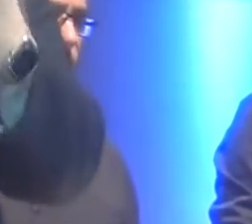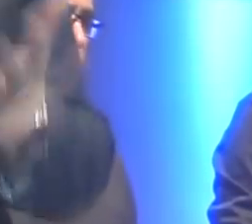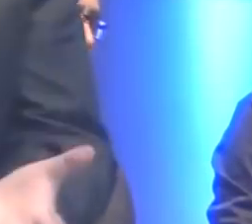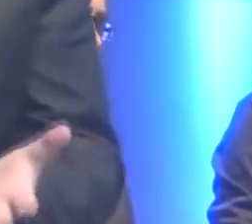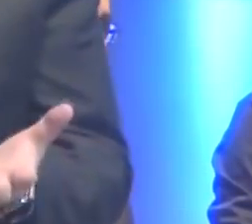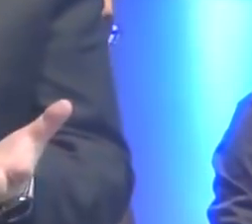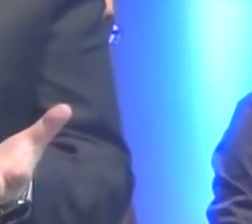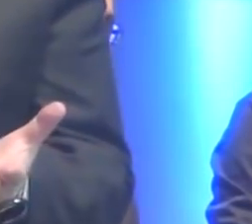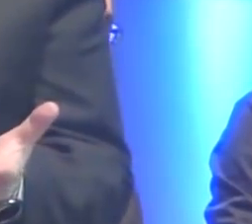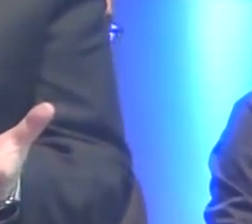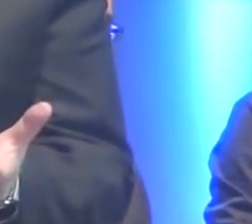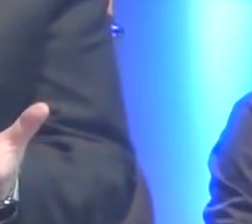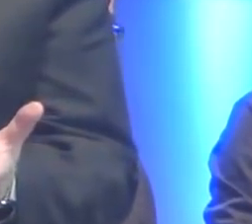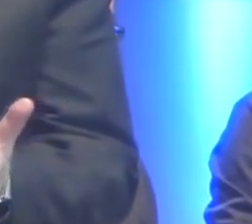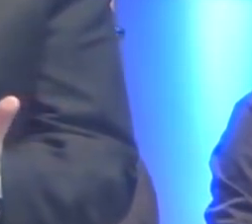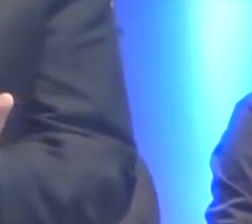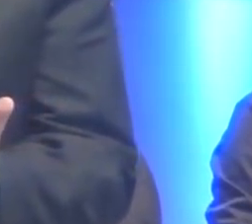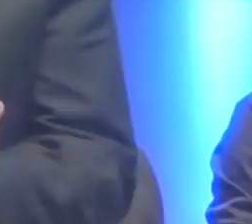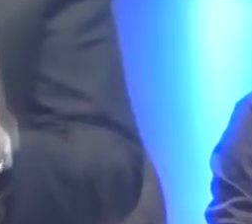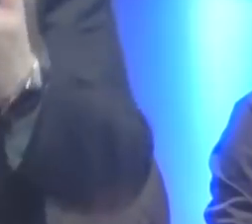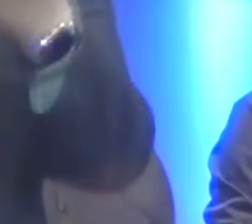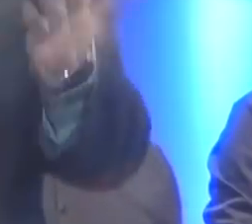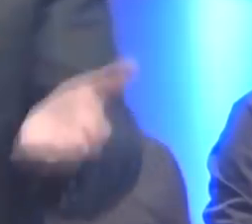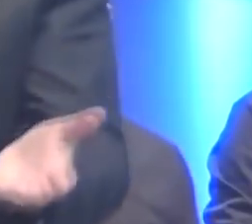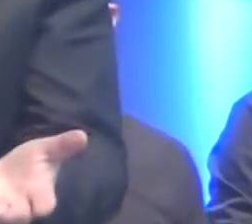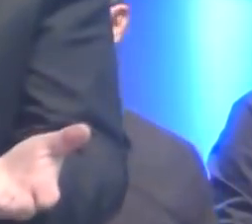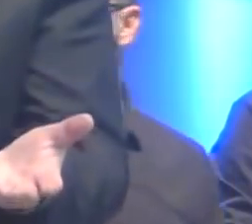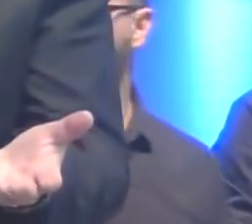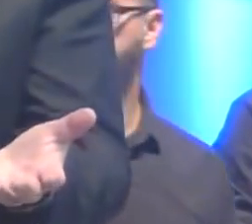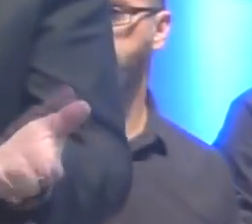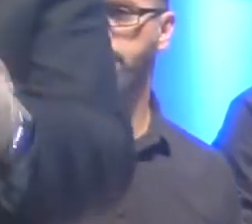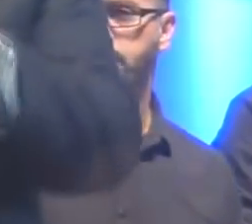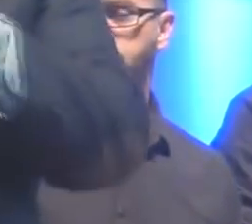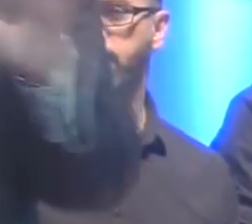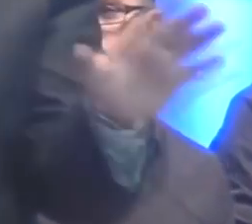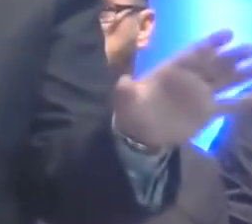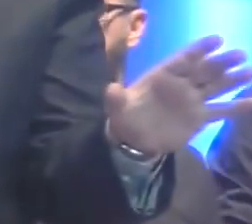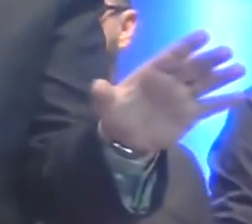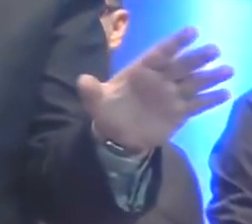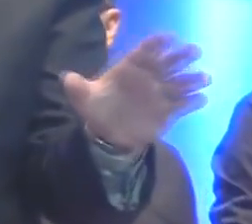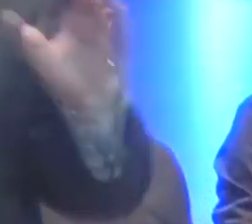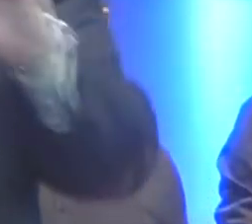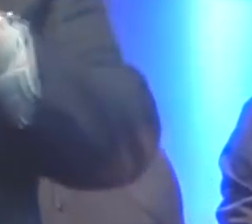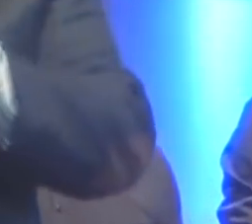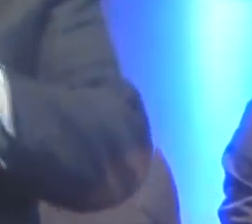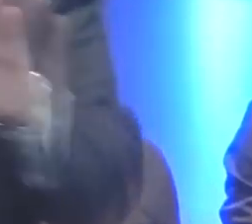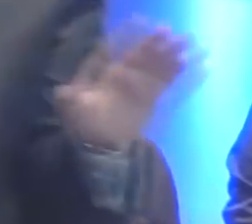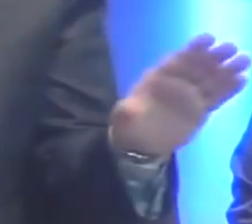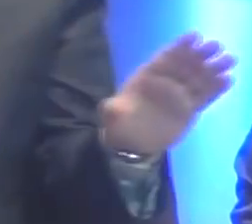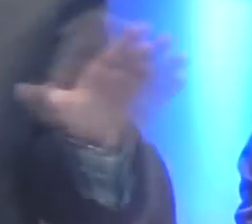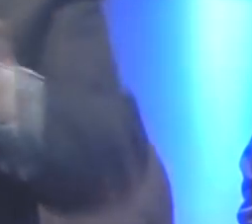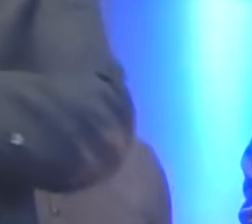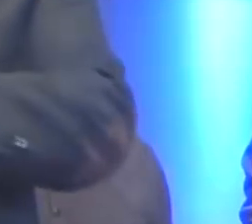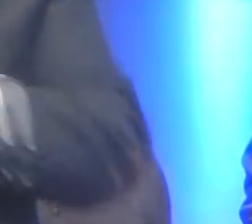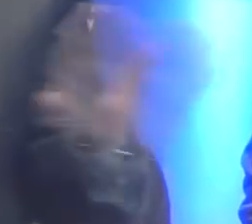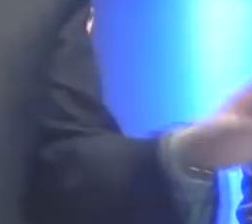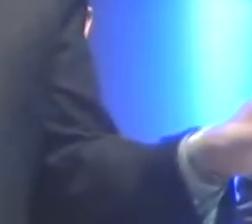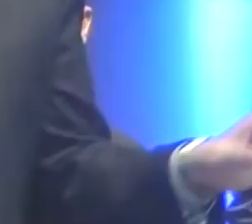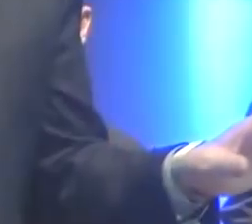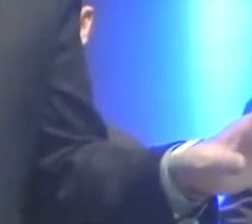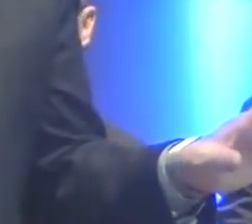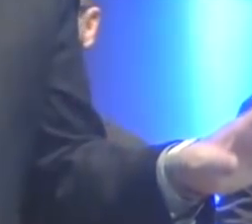vai ler a Bíblia, tá? Começa no Evangelho de Marcos, sempre digo isso, porque é o menor, é mais